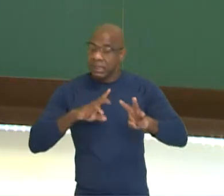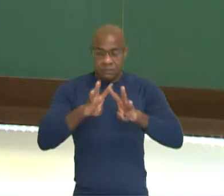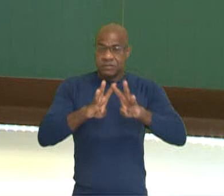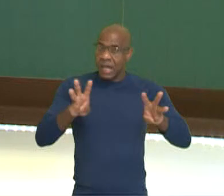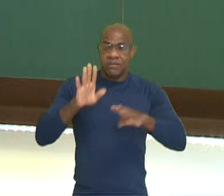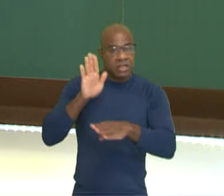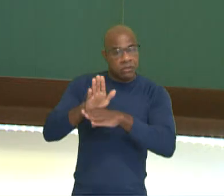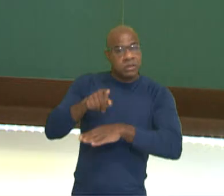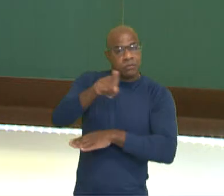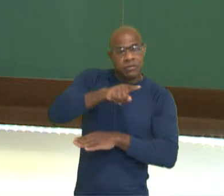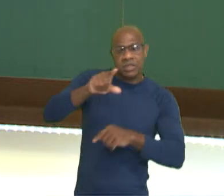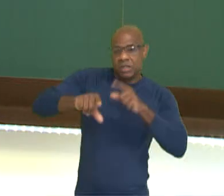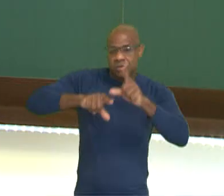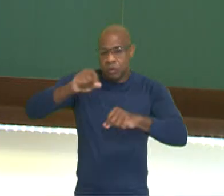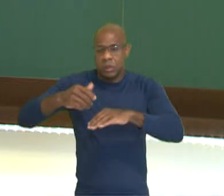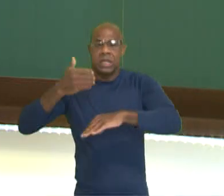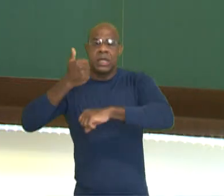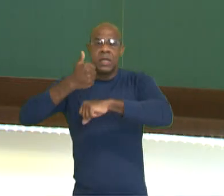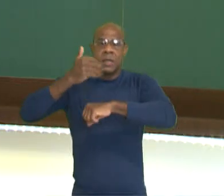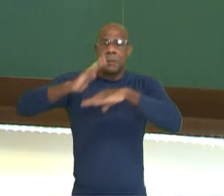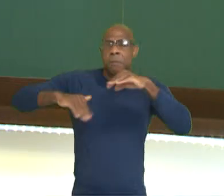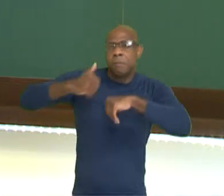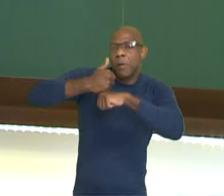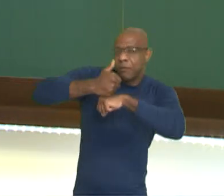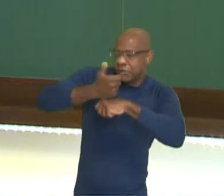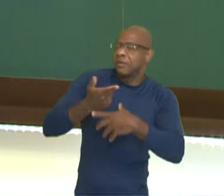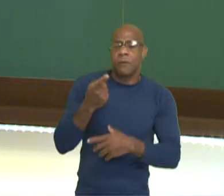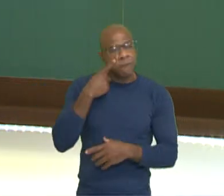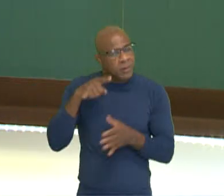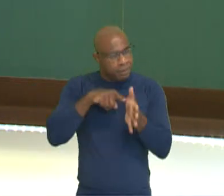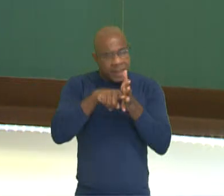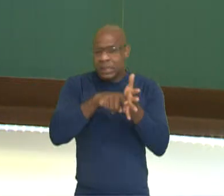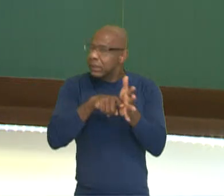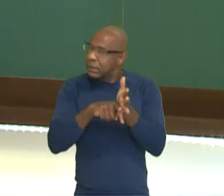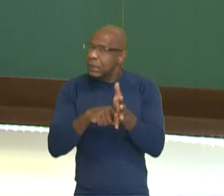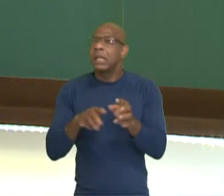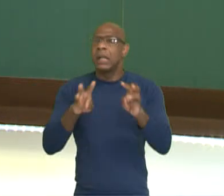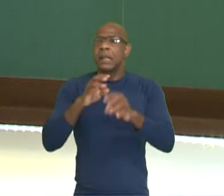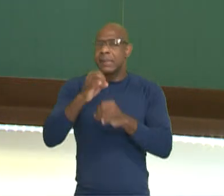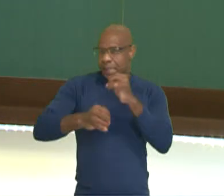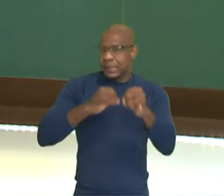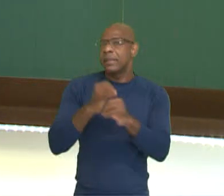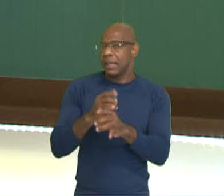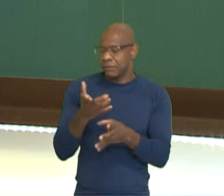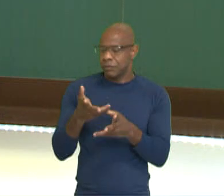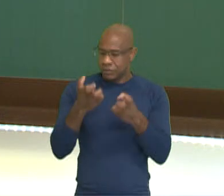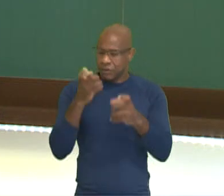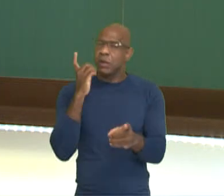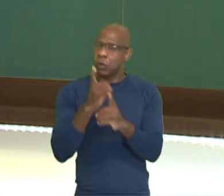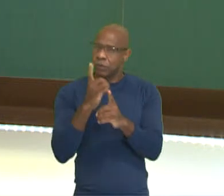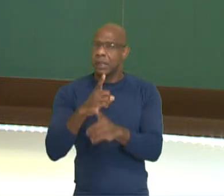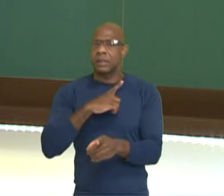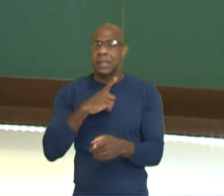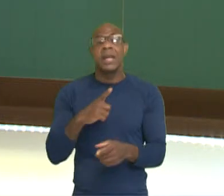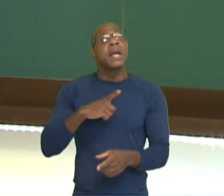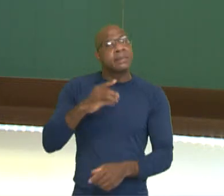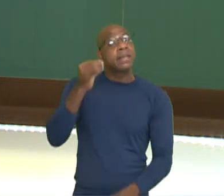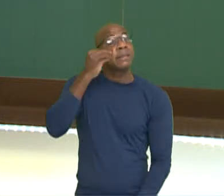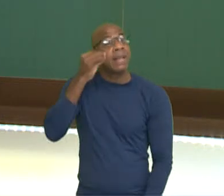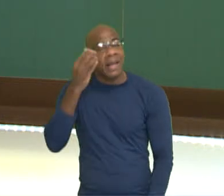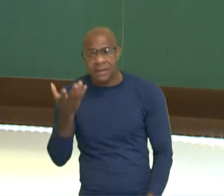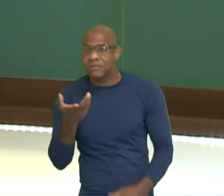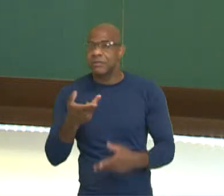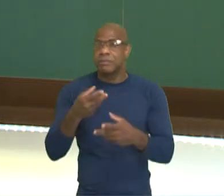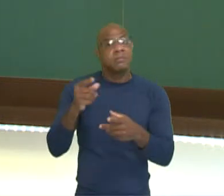nas ferramentas de busca da internet, nas redes sociais, você vai se surpreender que às vezes tem testes